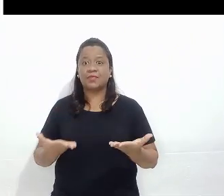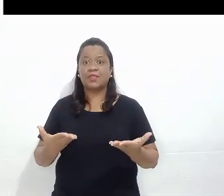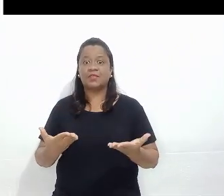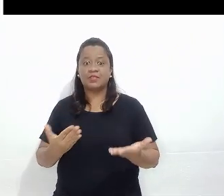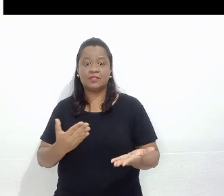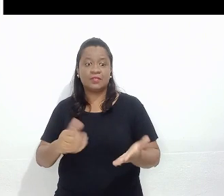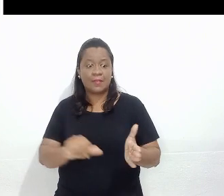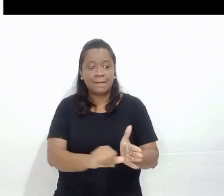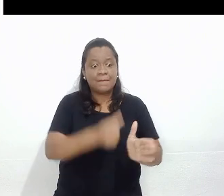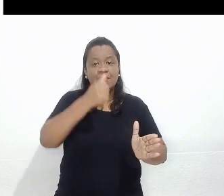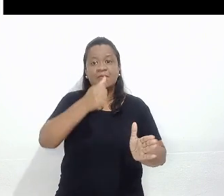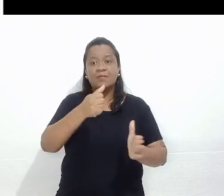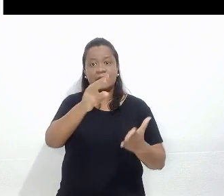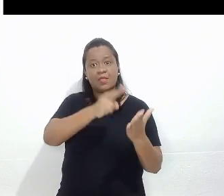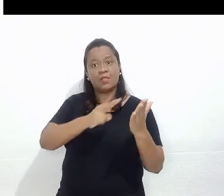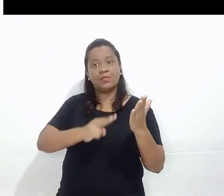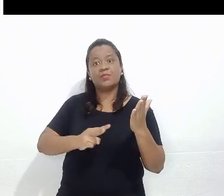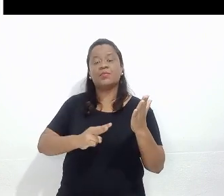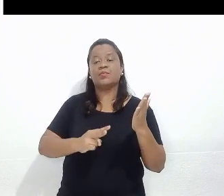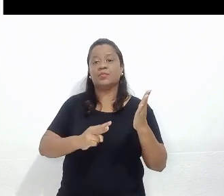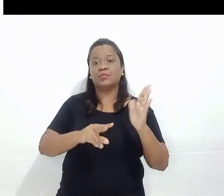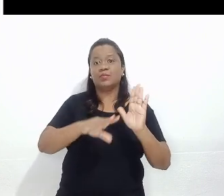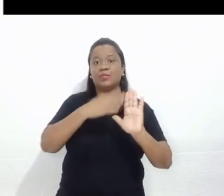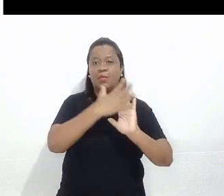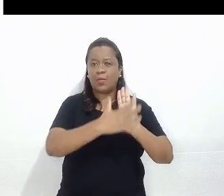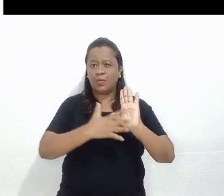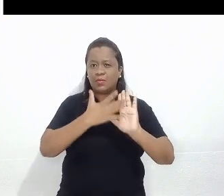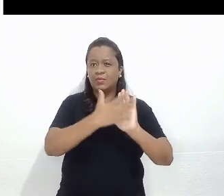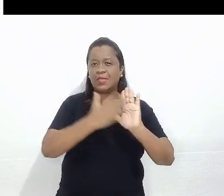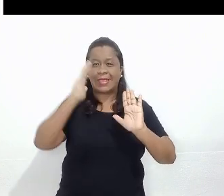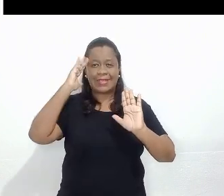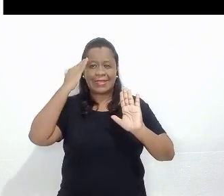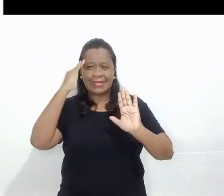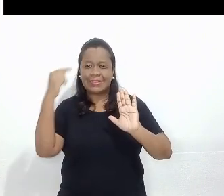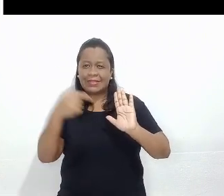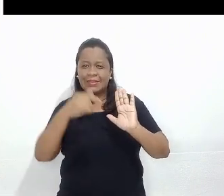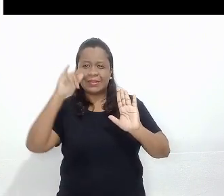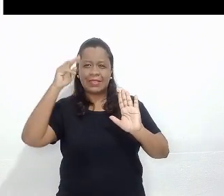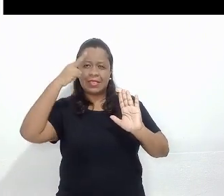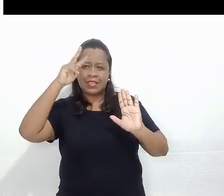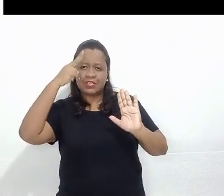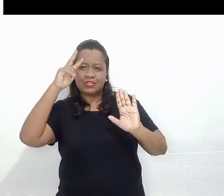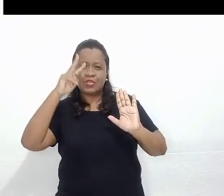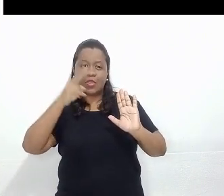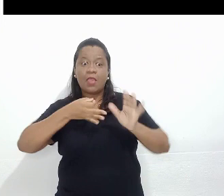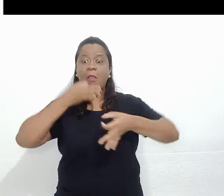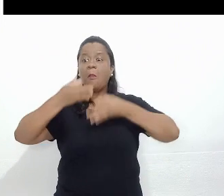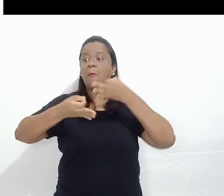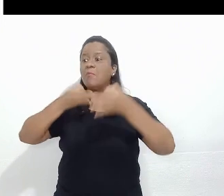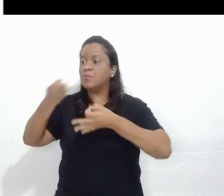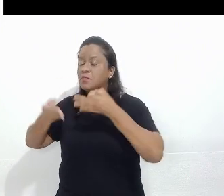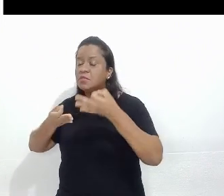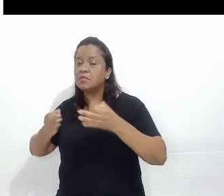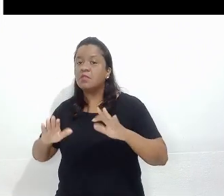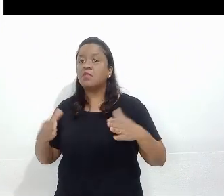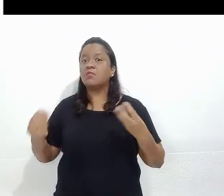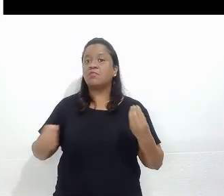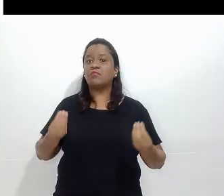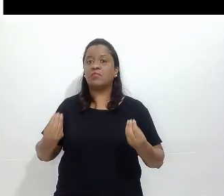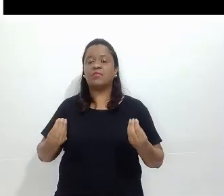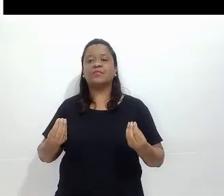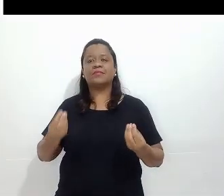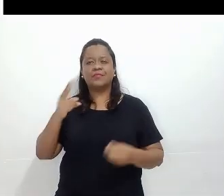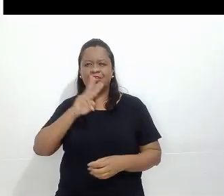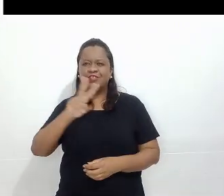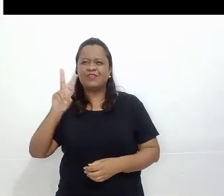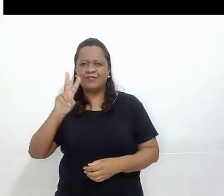primeira leitura do roteiro, tudo isso, para entender essa história e dar os pitacos dele também. Como a gente viu, o Roger Dickens, que fez